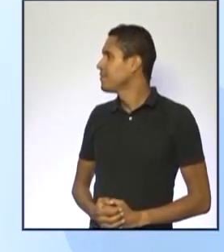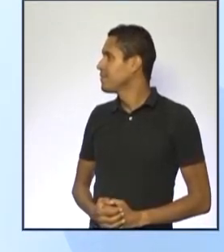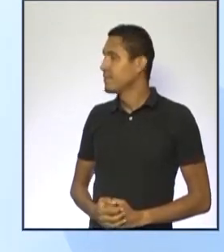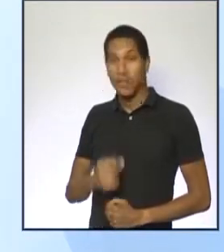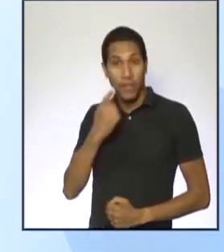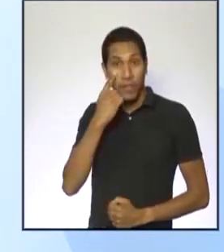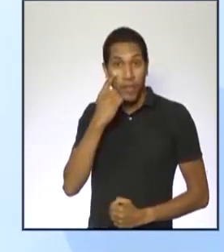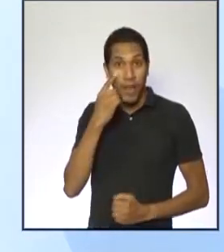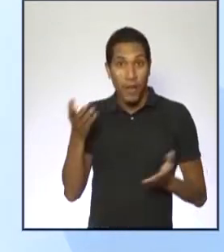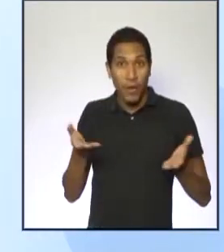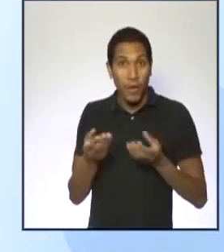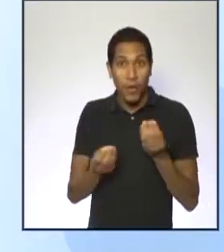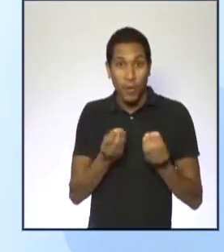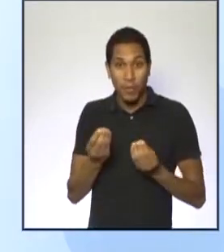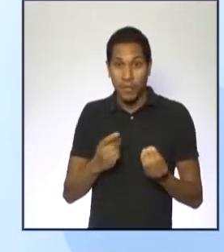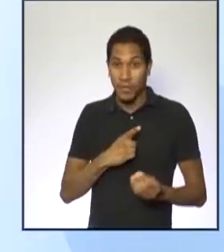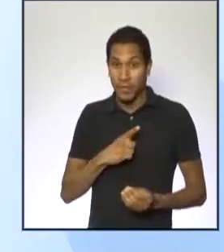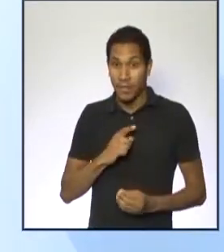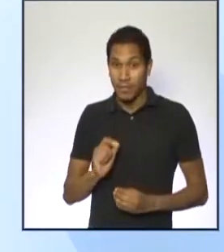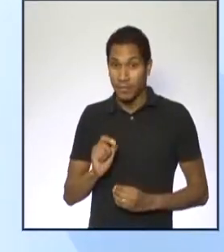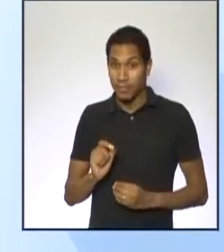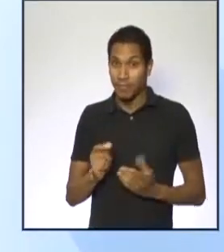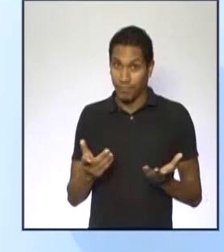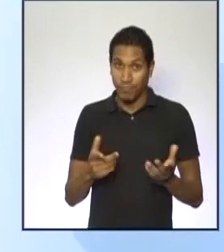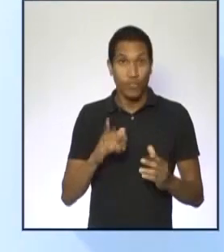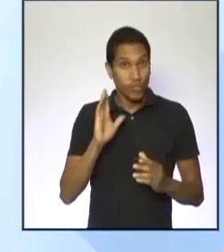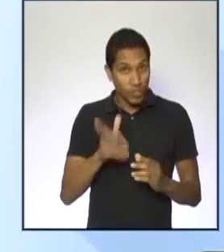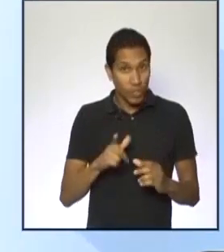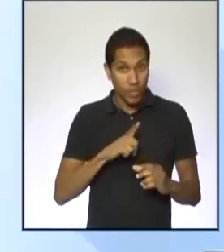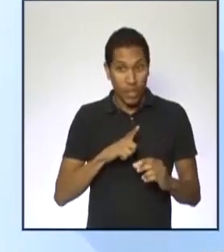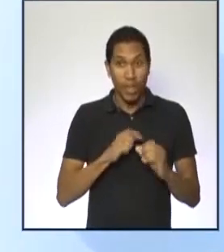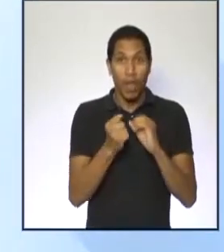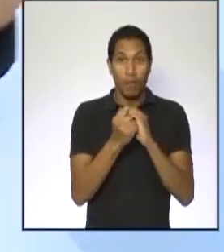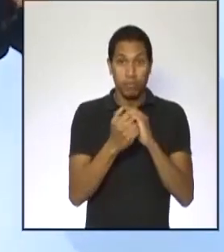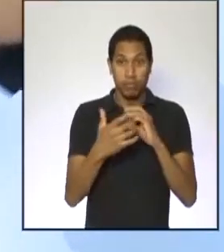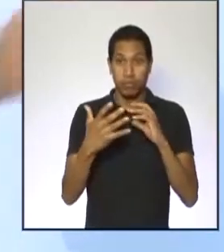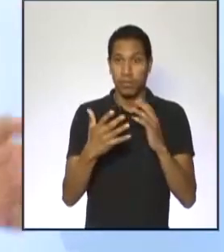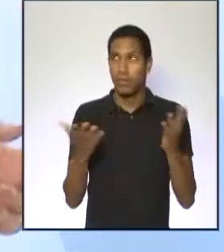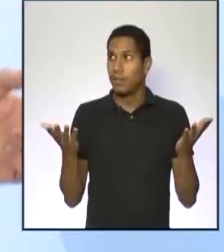Vamos lá, então. Novamente a bexiga aqui cheia de ar.